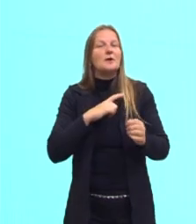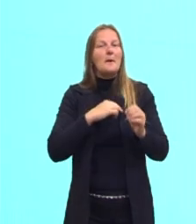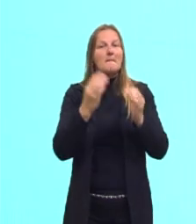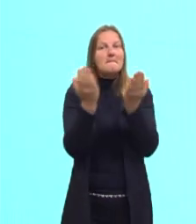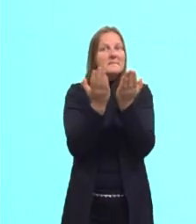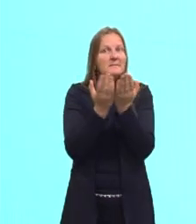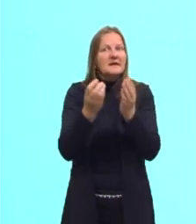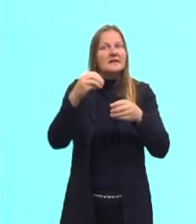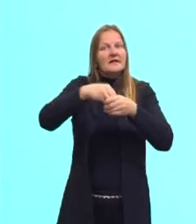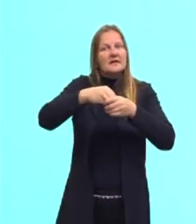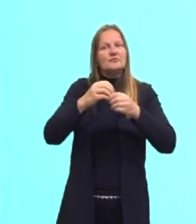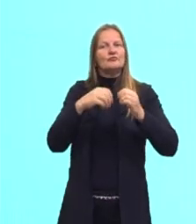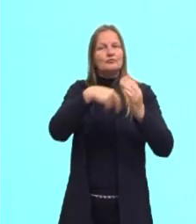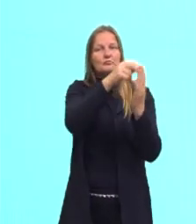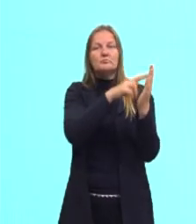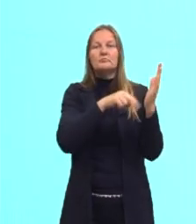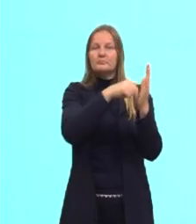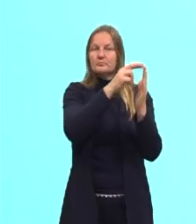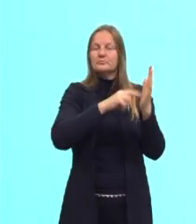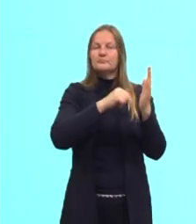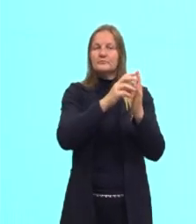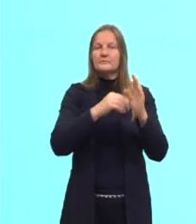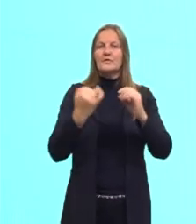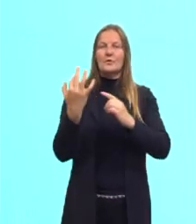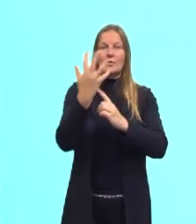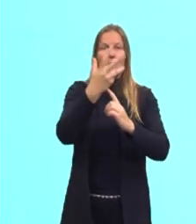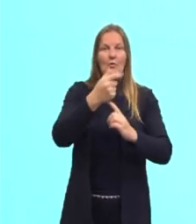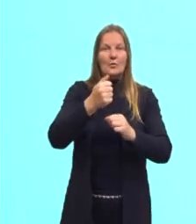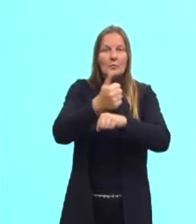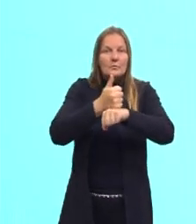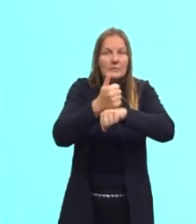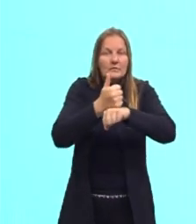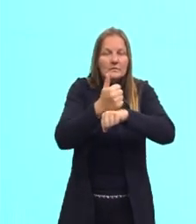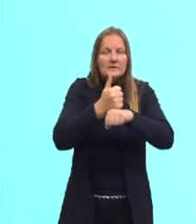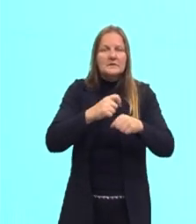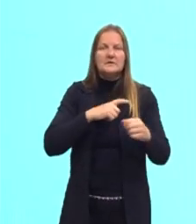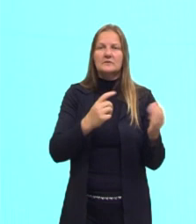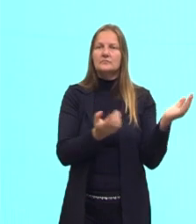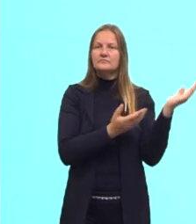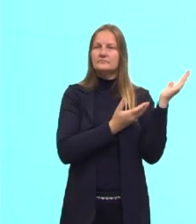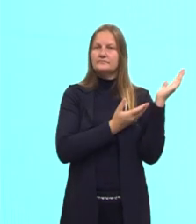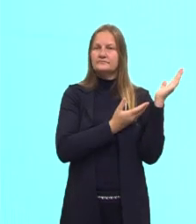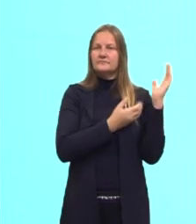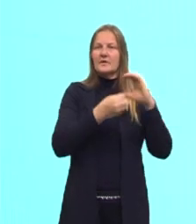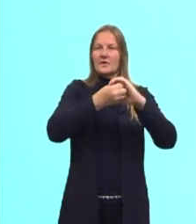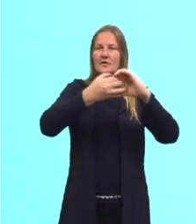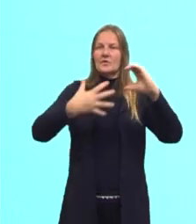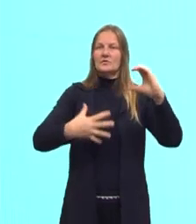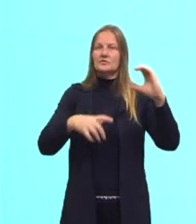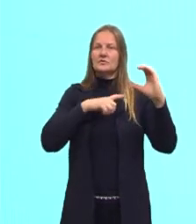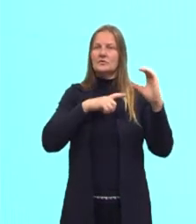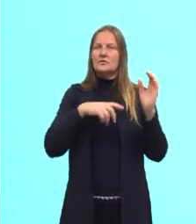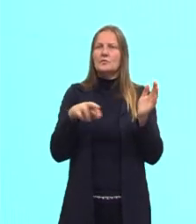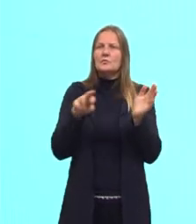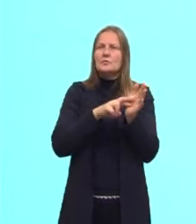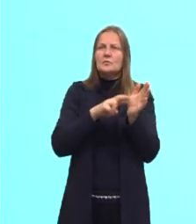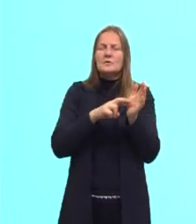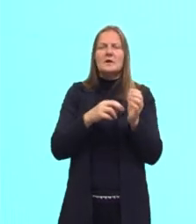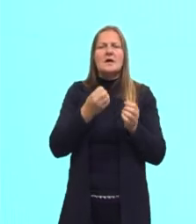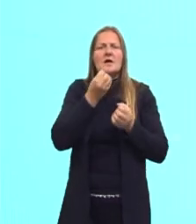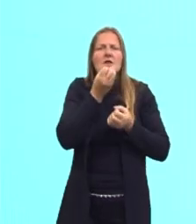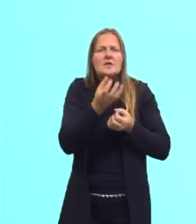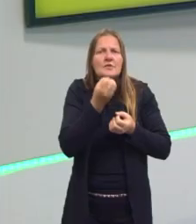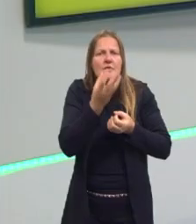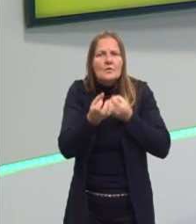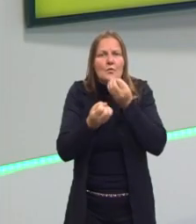escrituras os artistas como Caravaggio ele o Caravaggio tem essa característica de retratar essas